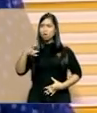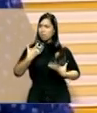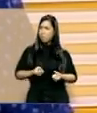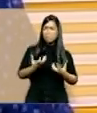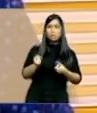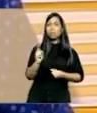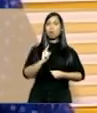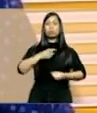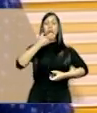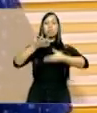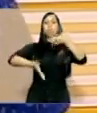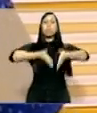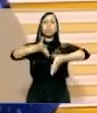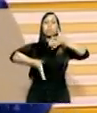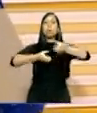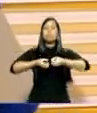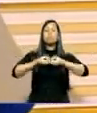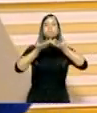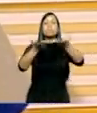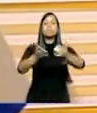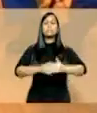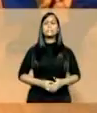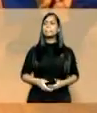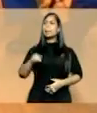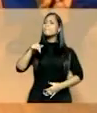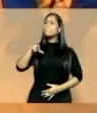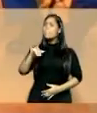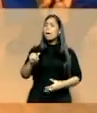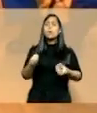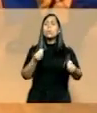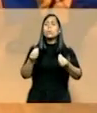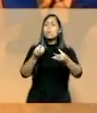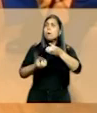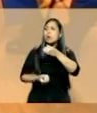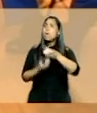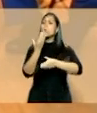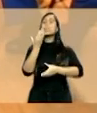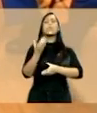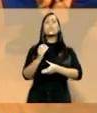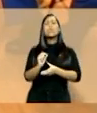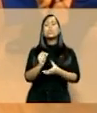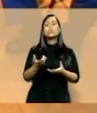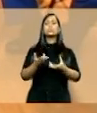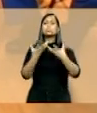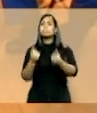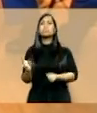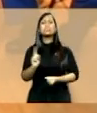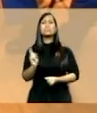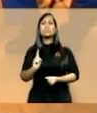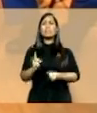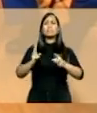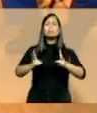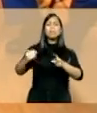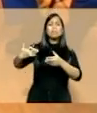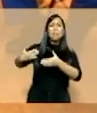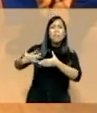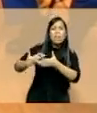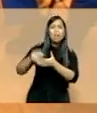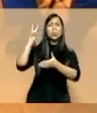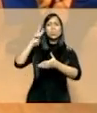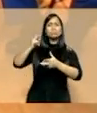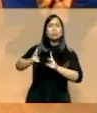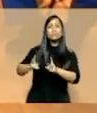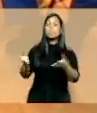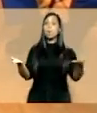todo mundo querendo falar muito. Ô Mara, qual que é a origem dessa intolerância? É algo histórico, sempre existiu na história da humanidade,